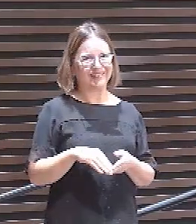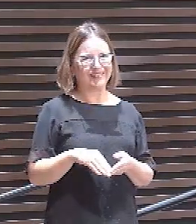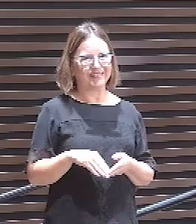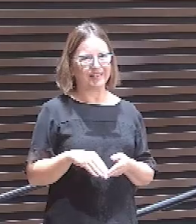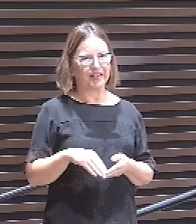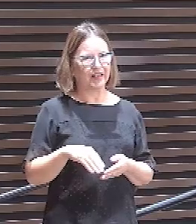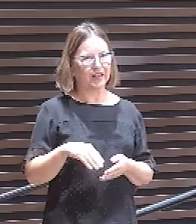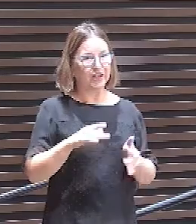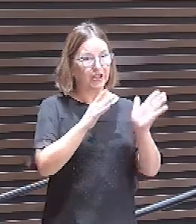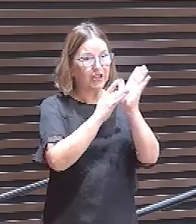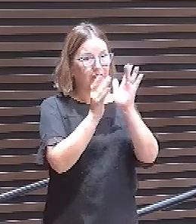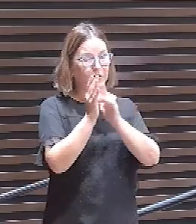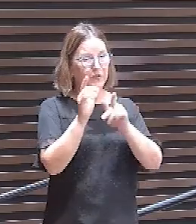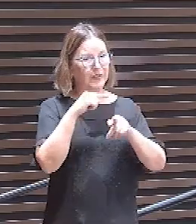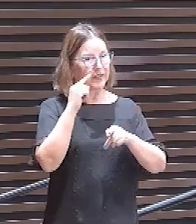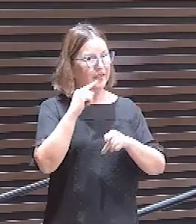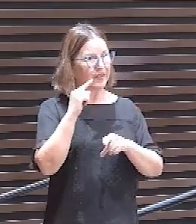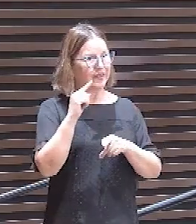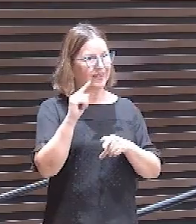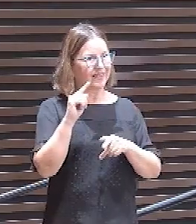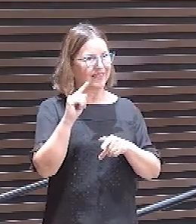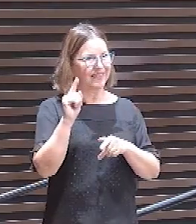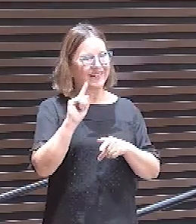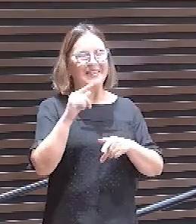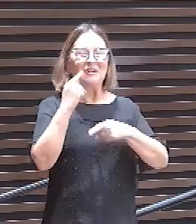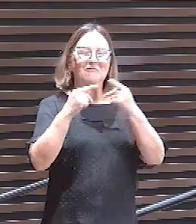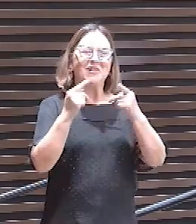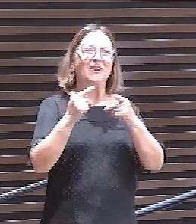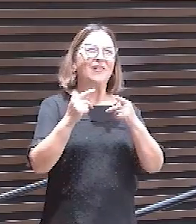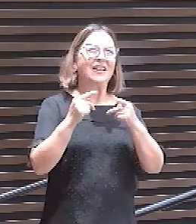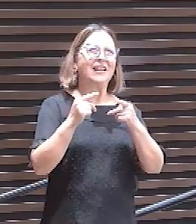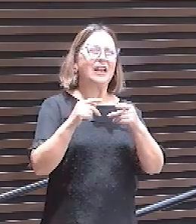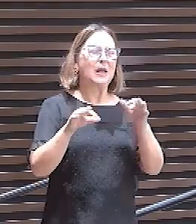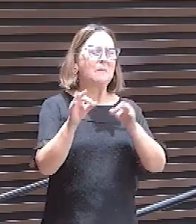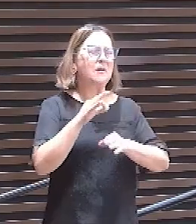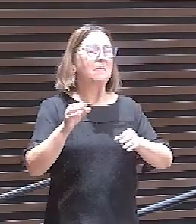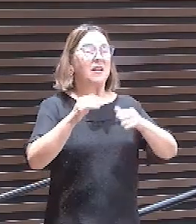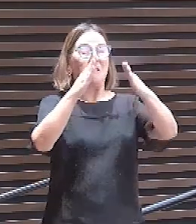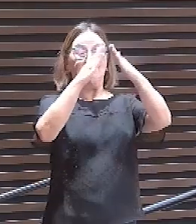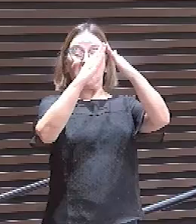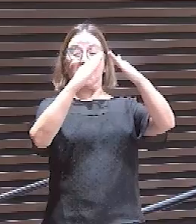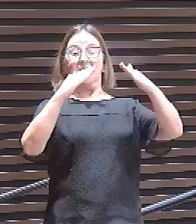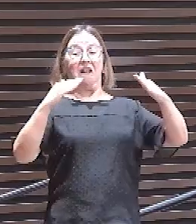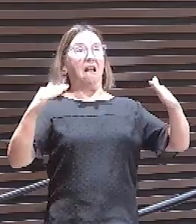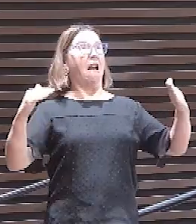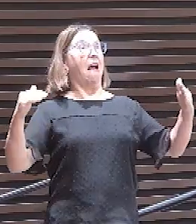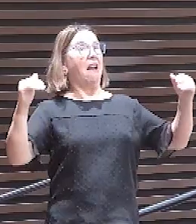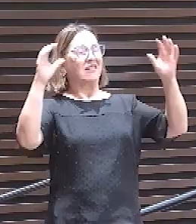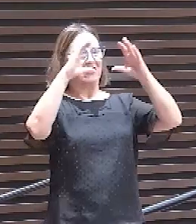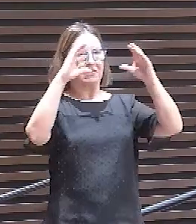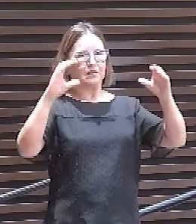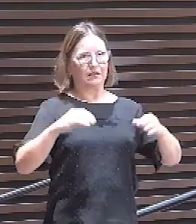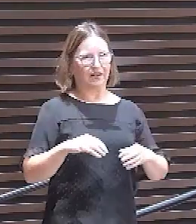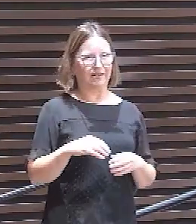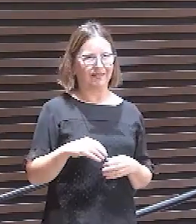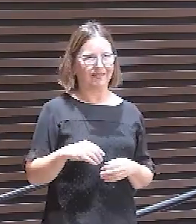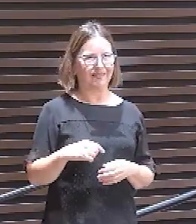que ia preparar palácio. Eu vou receber condecorações. De